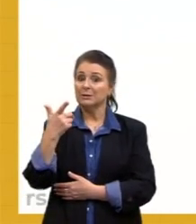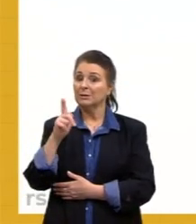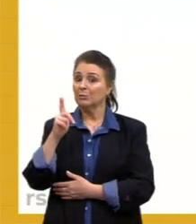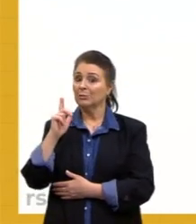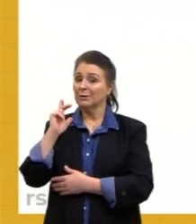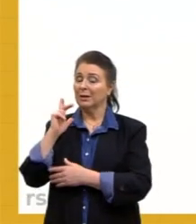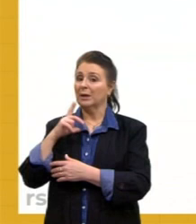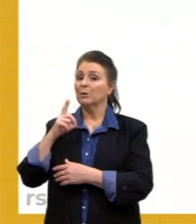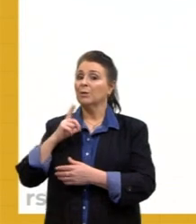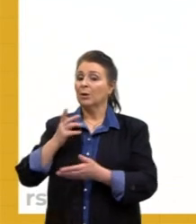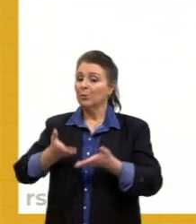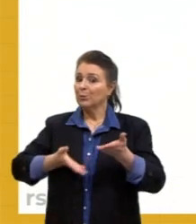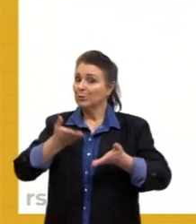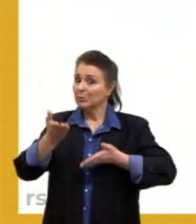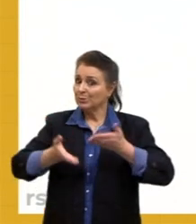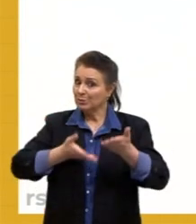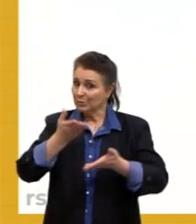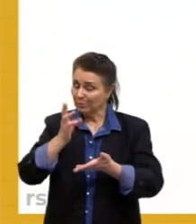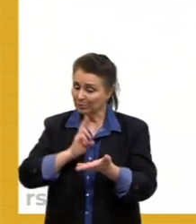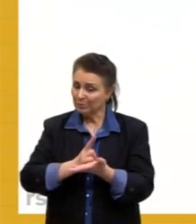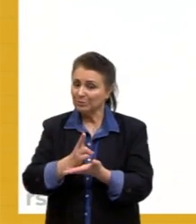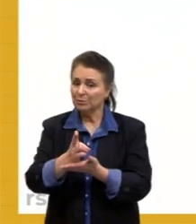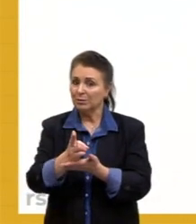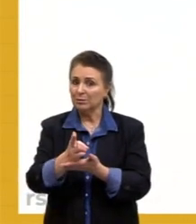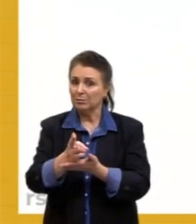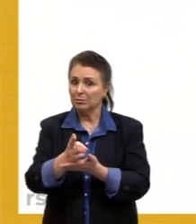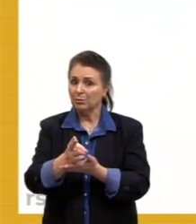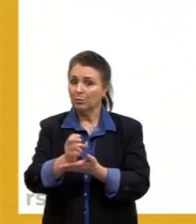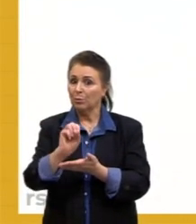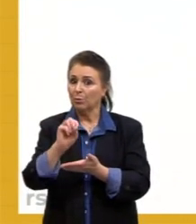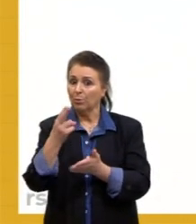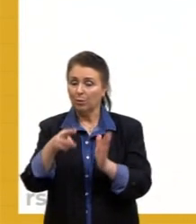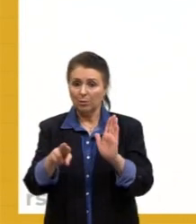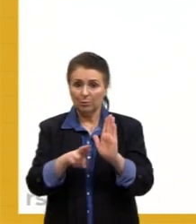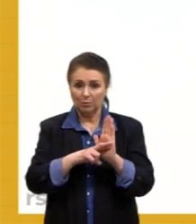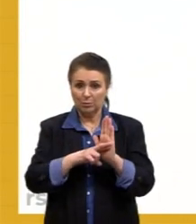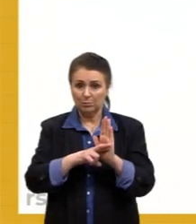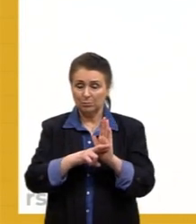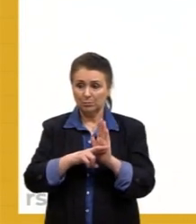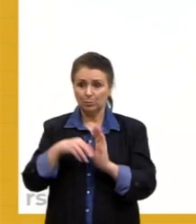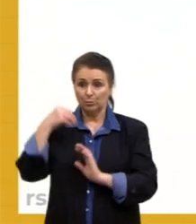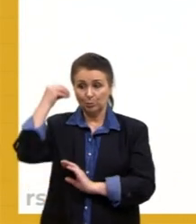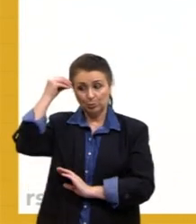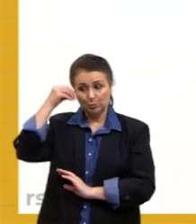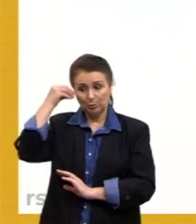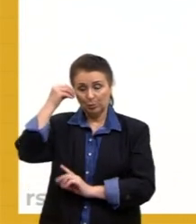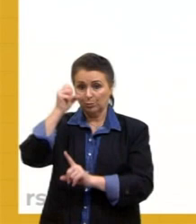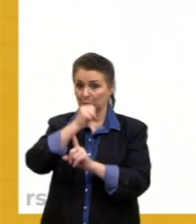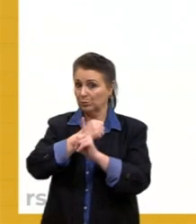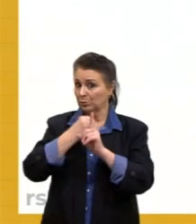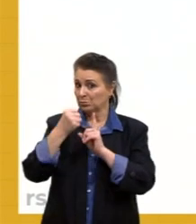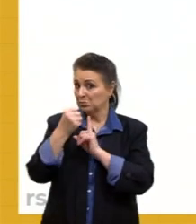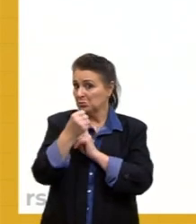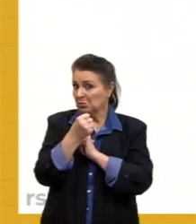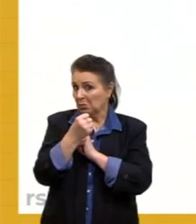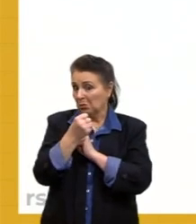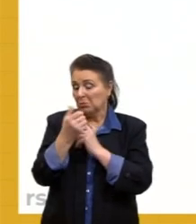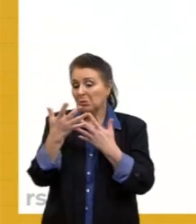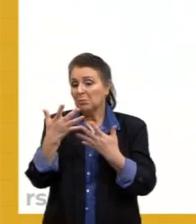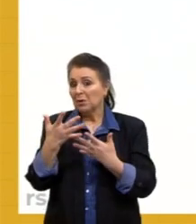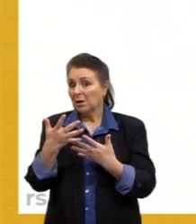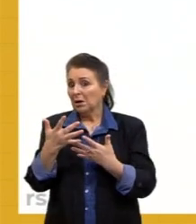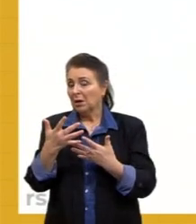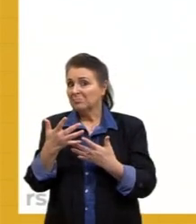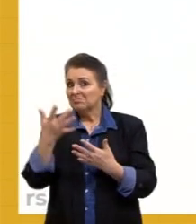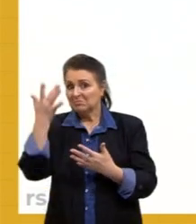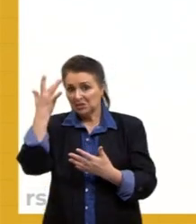estímulo continuado não sou psicólogo nem sociólogo para discordar Mas tem